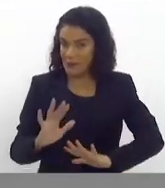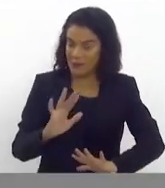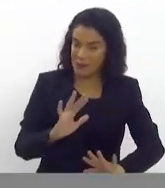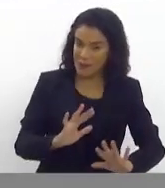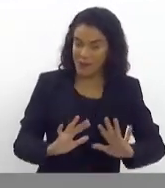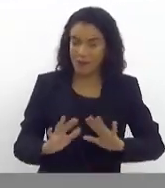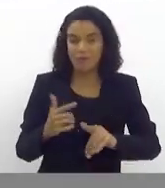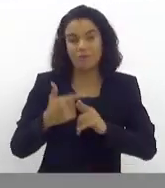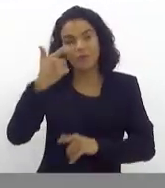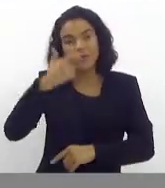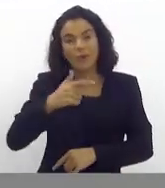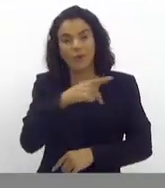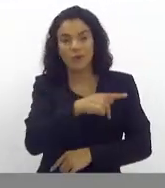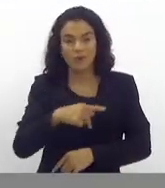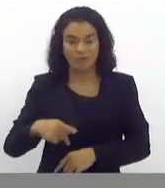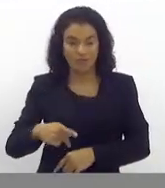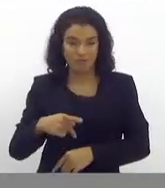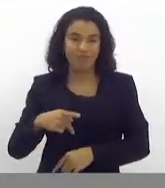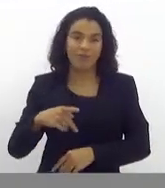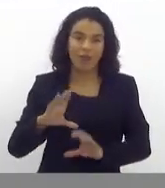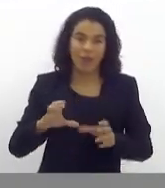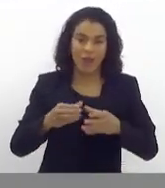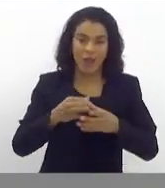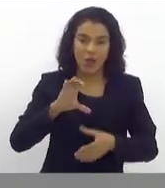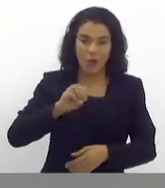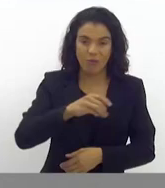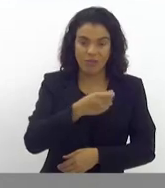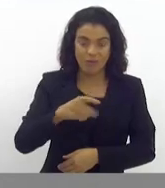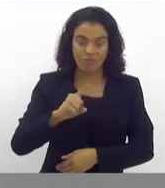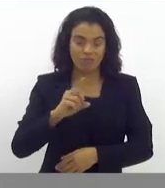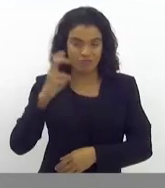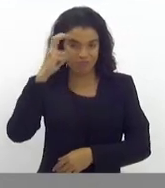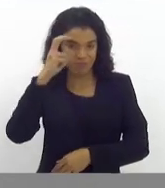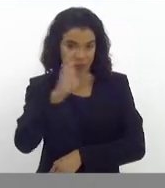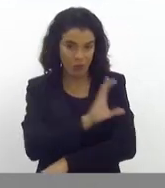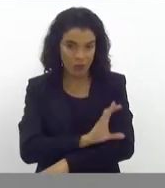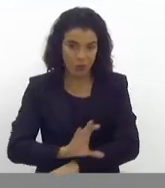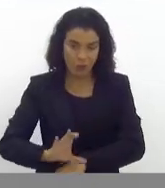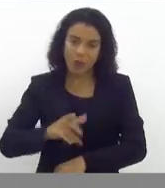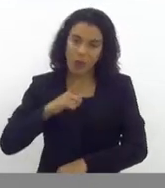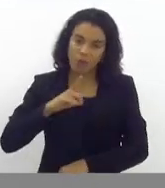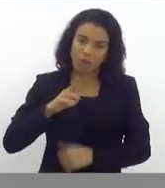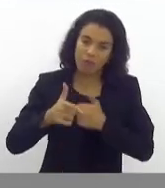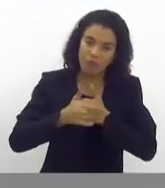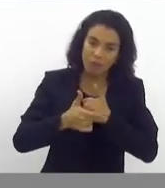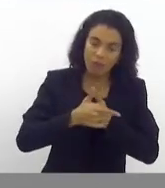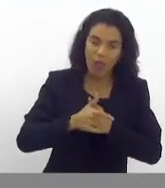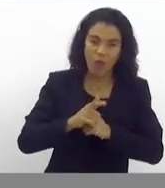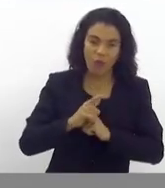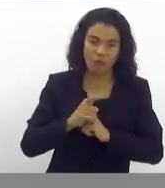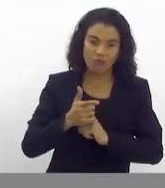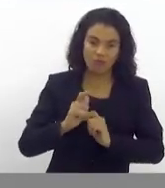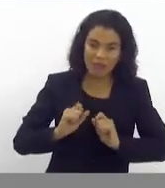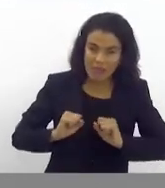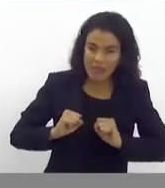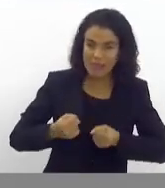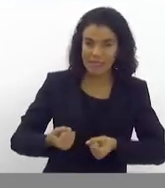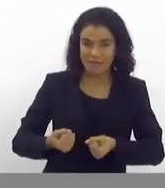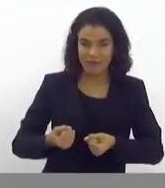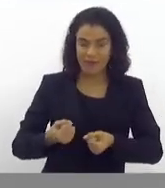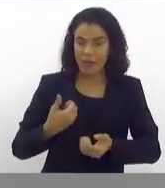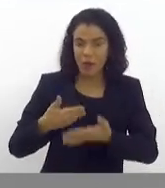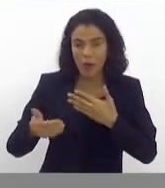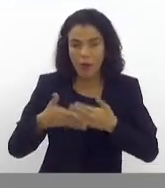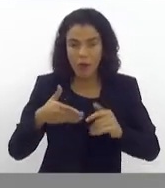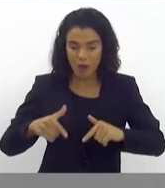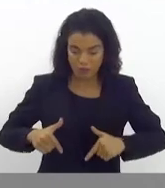controversa, porque sou presidente da Comissão de Cultura, então tenho por dever de ofício defender toda e qualquer